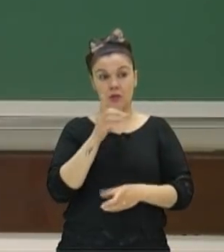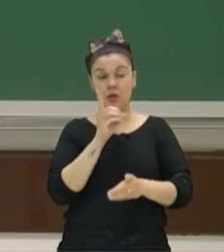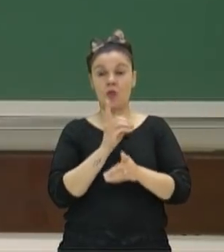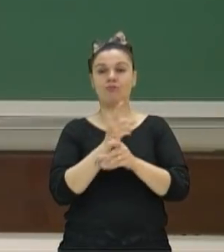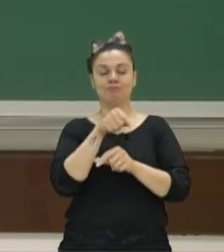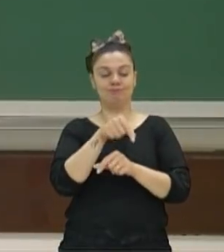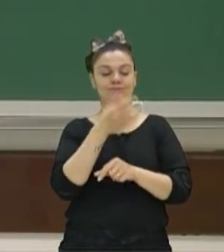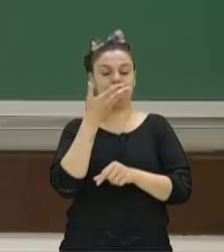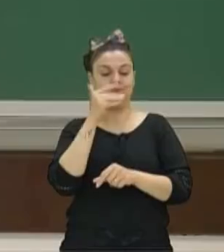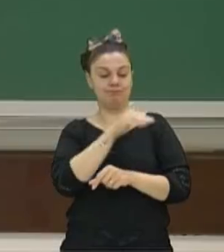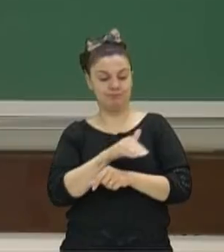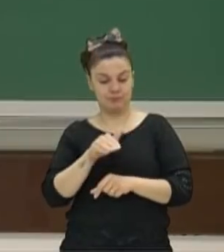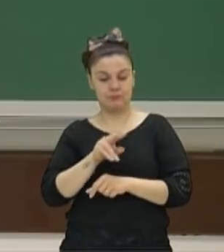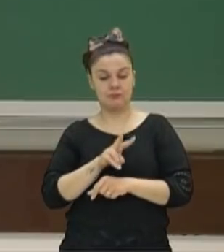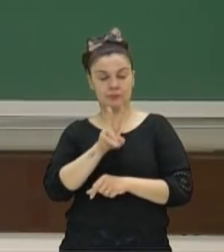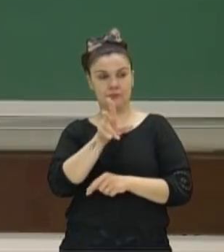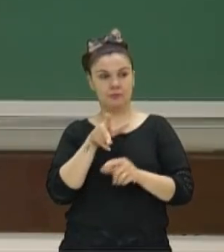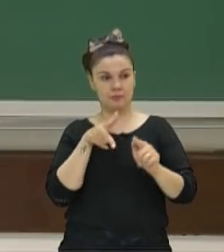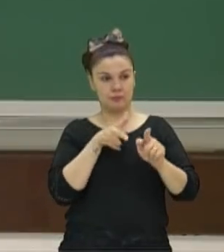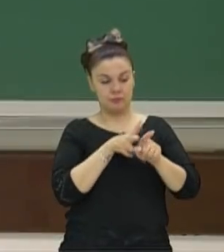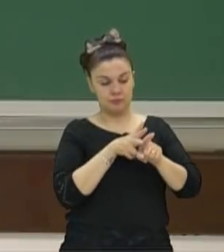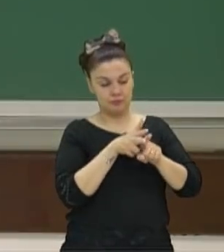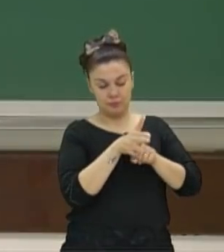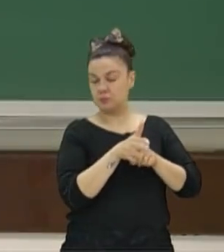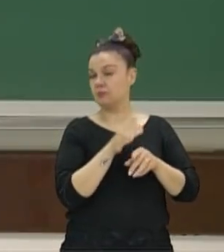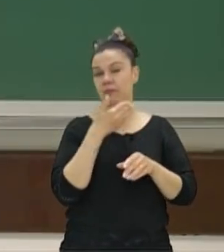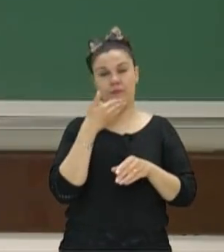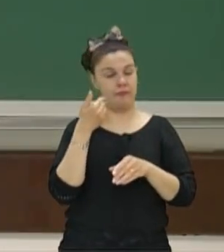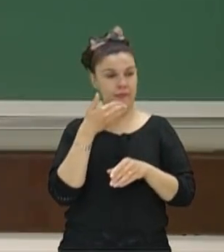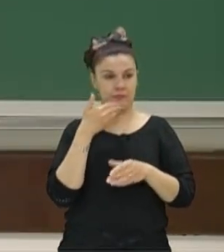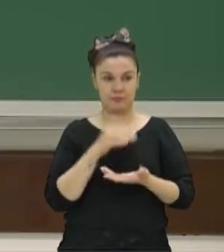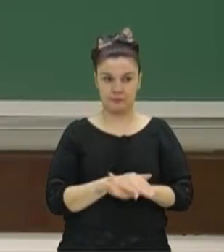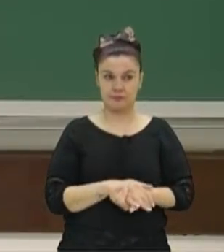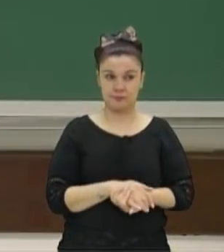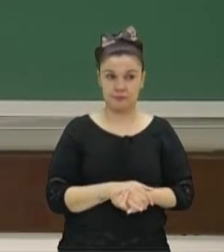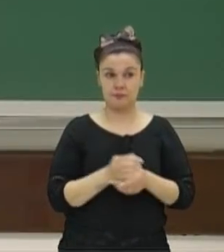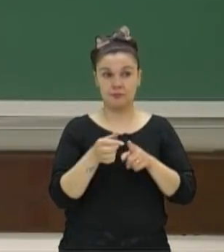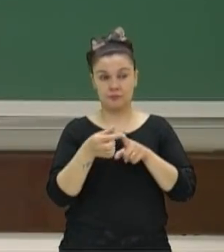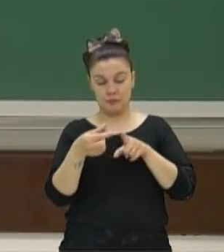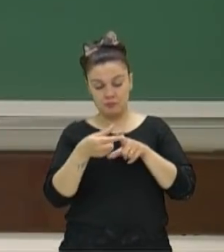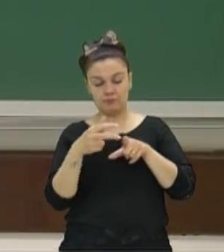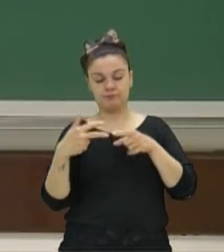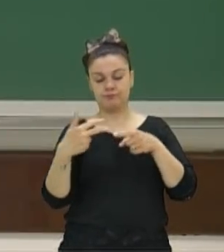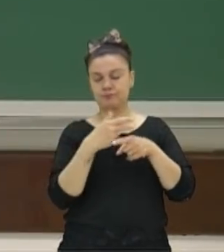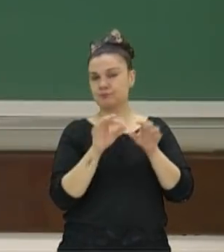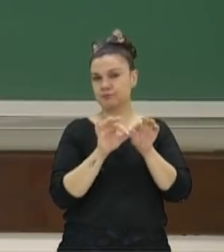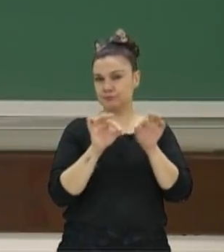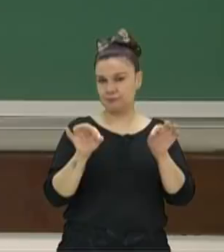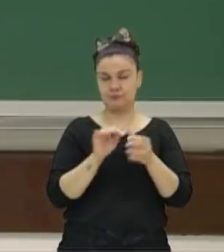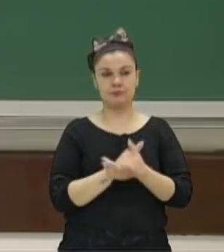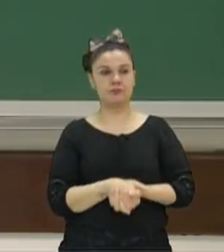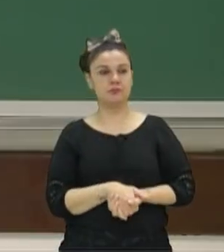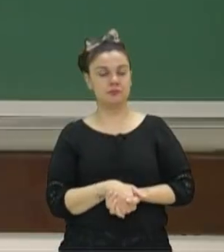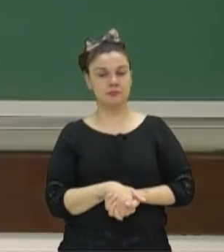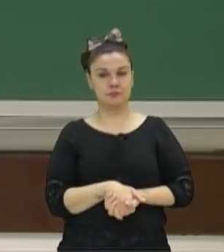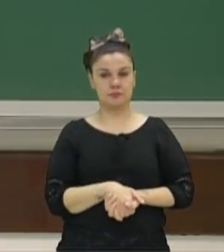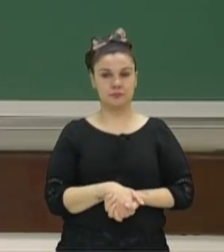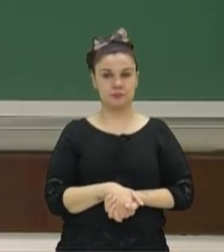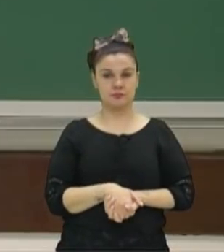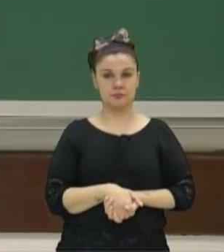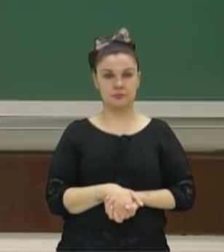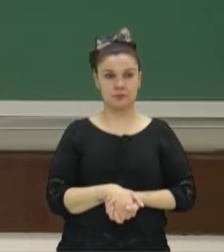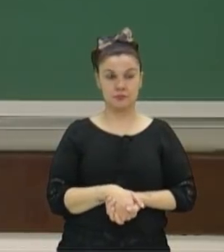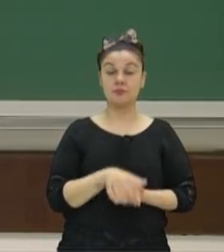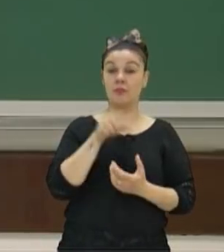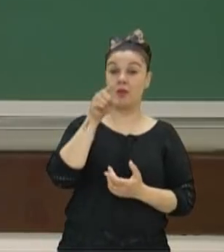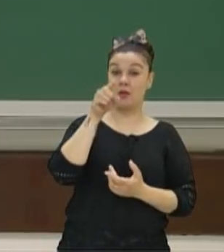na infância, né, e que vai ser resolvido cirurgicamente, tá? Uma cirurgia relativamente simples, né? Então, claro que além